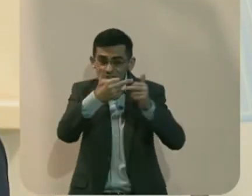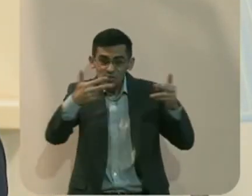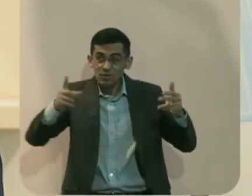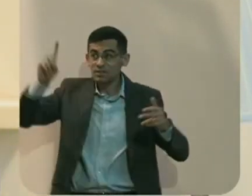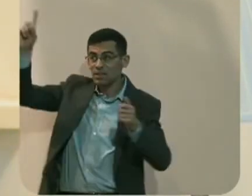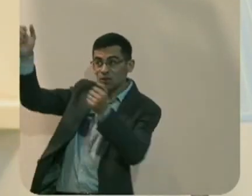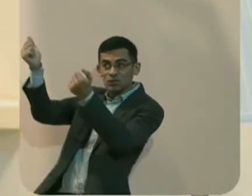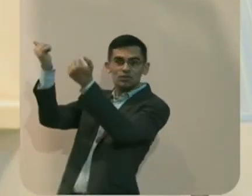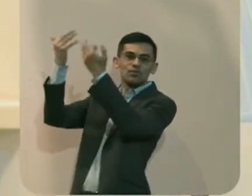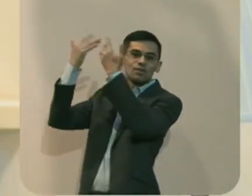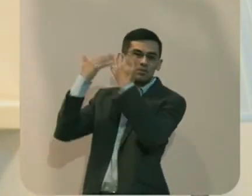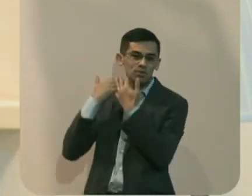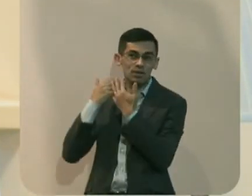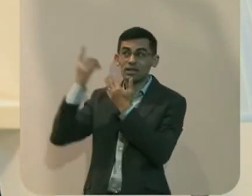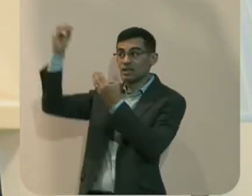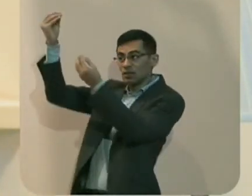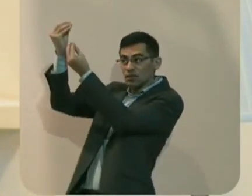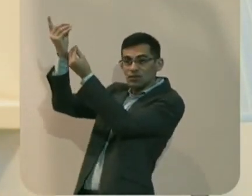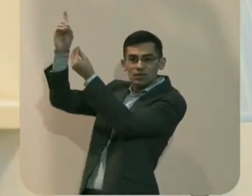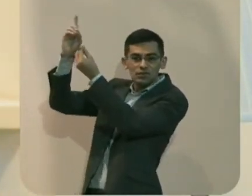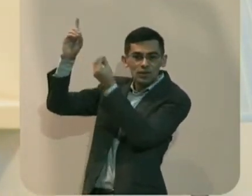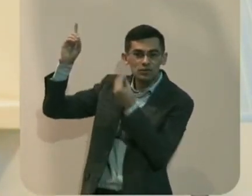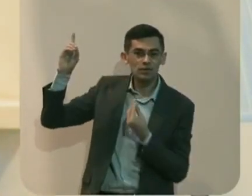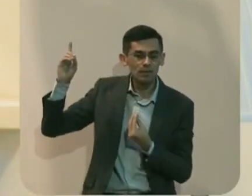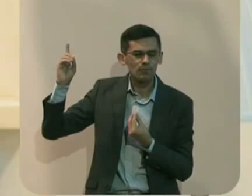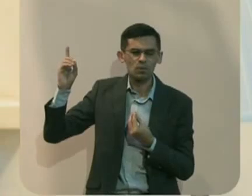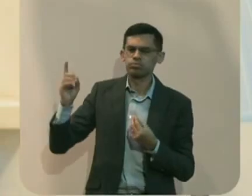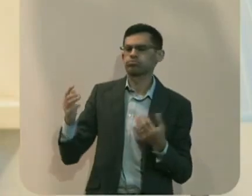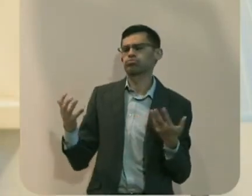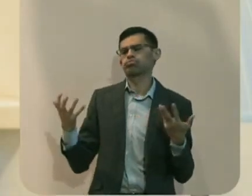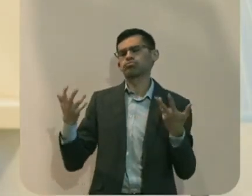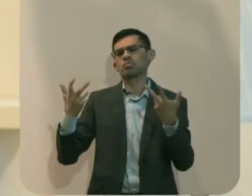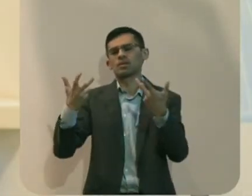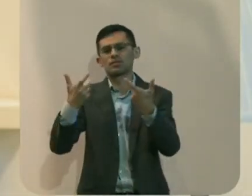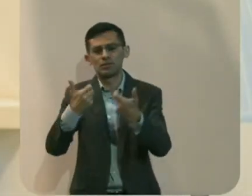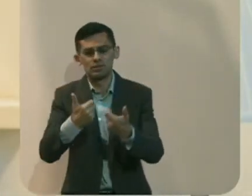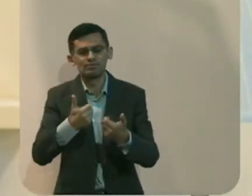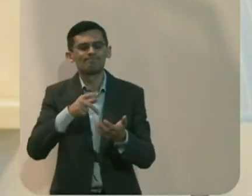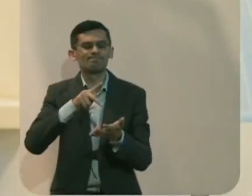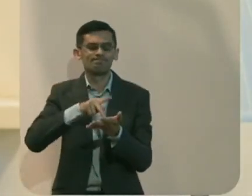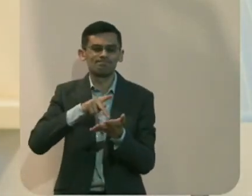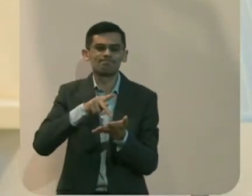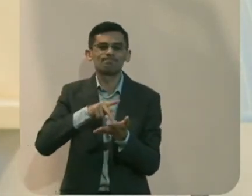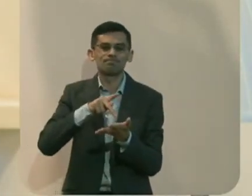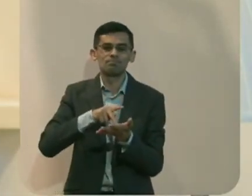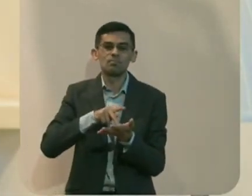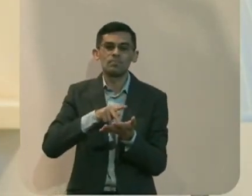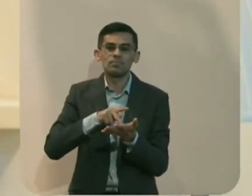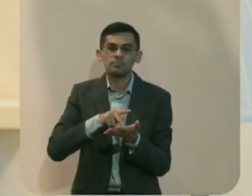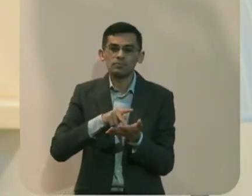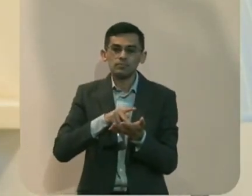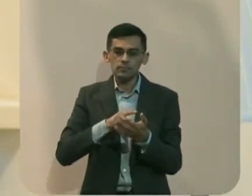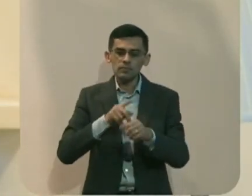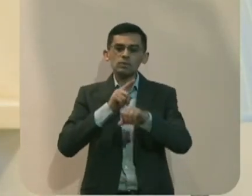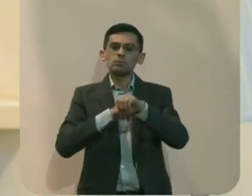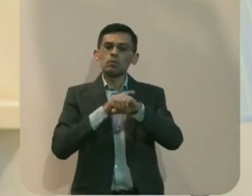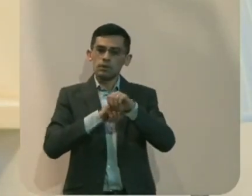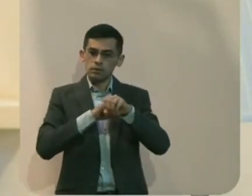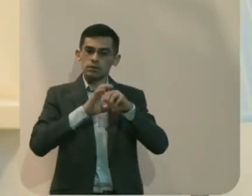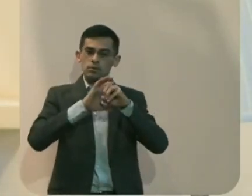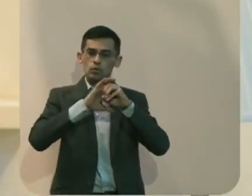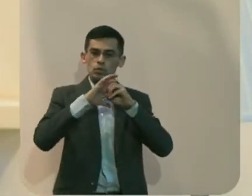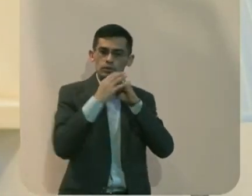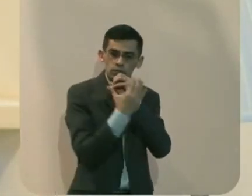serão acrescentadas. É coisa tremenda de Deus, é coisa tremenda. Quando essa pandemia